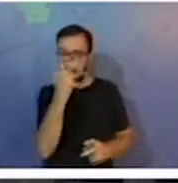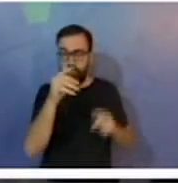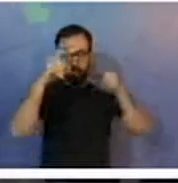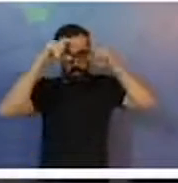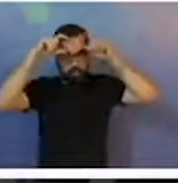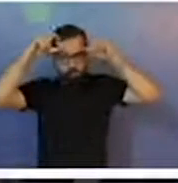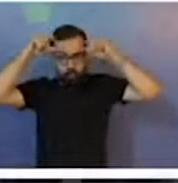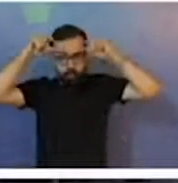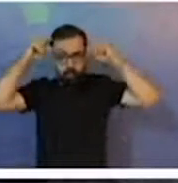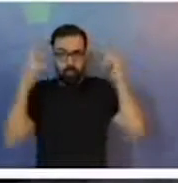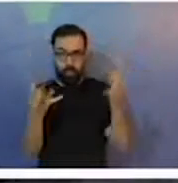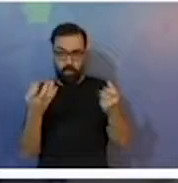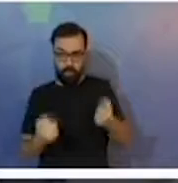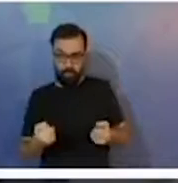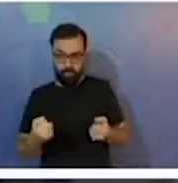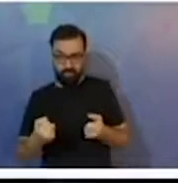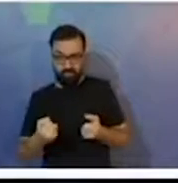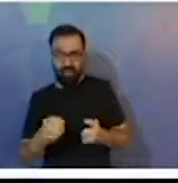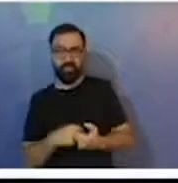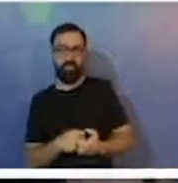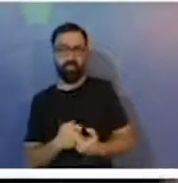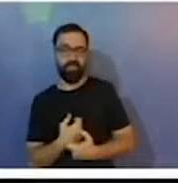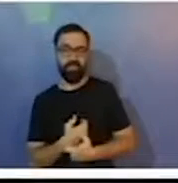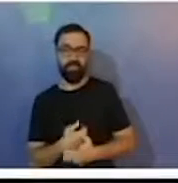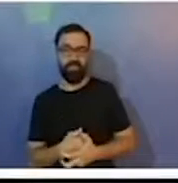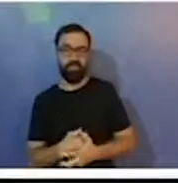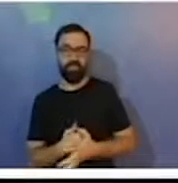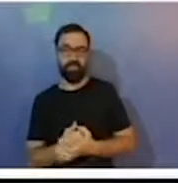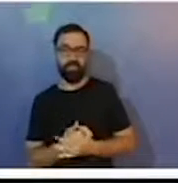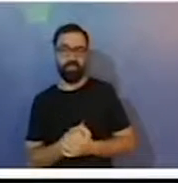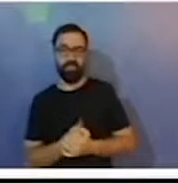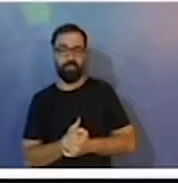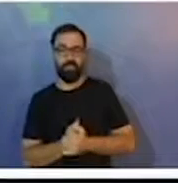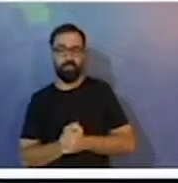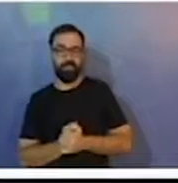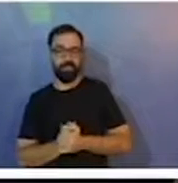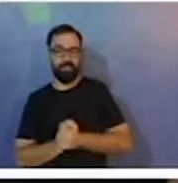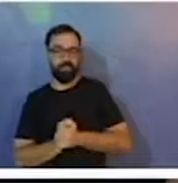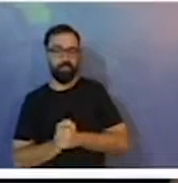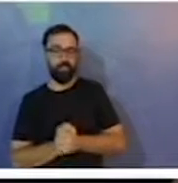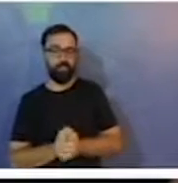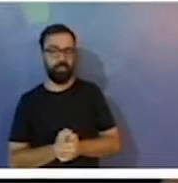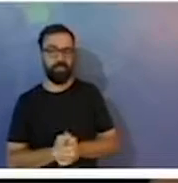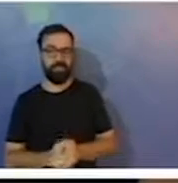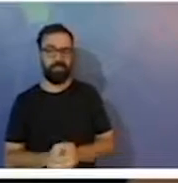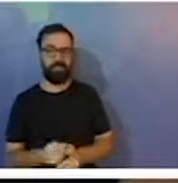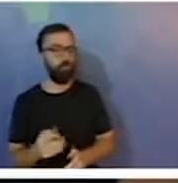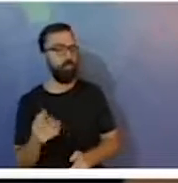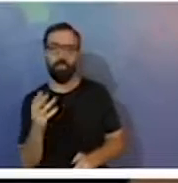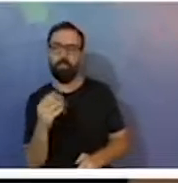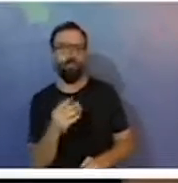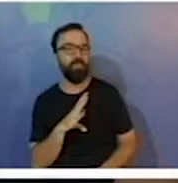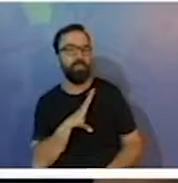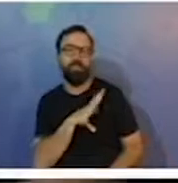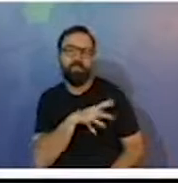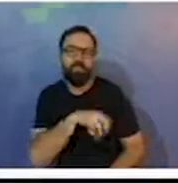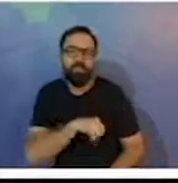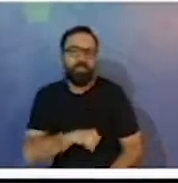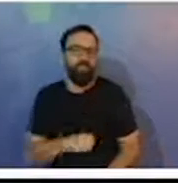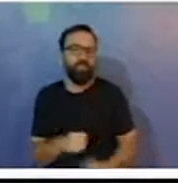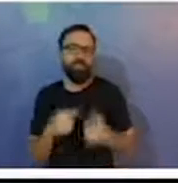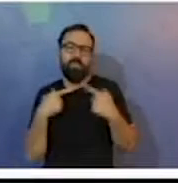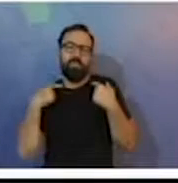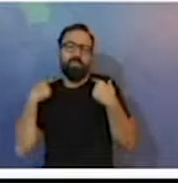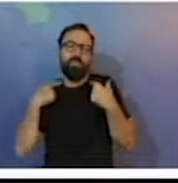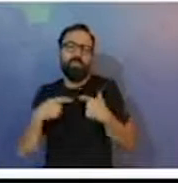quero essa artêmia tá assim terrível Amei esse colar de casca de ovo